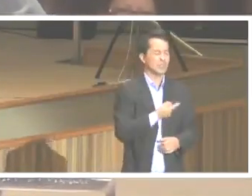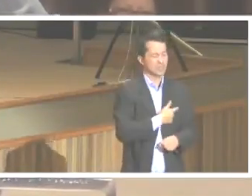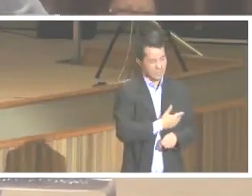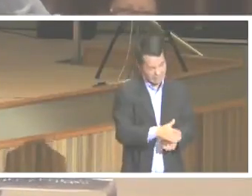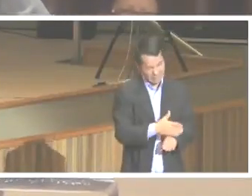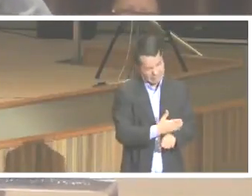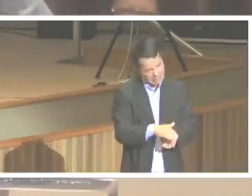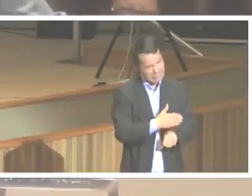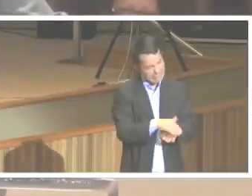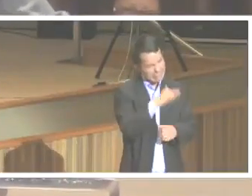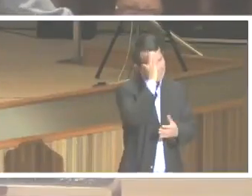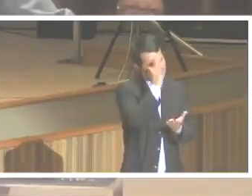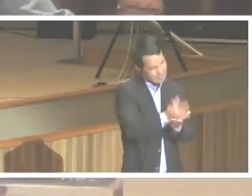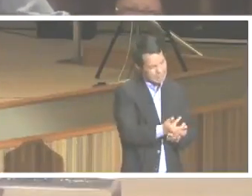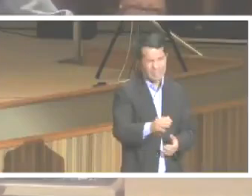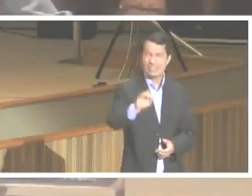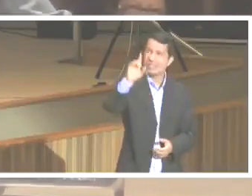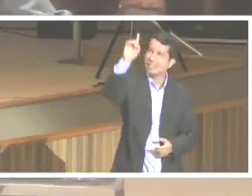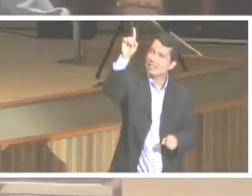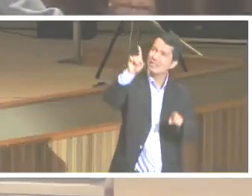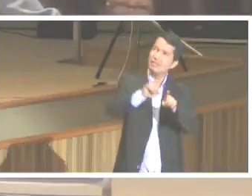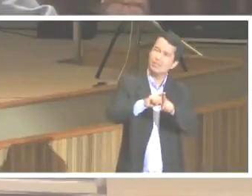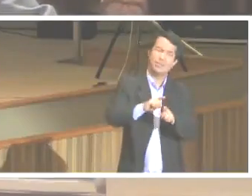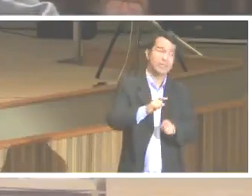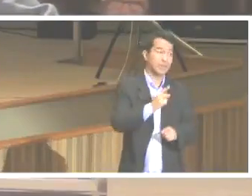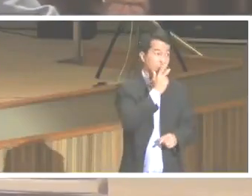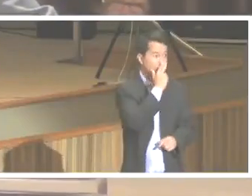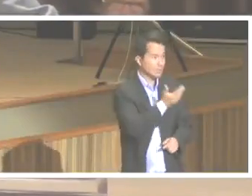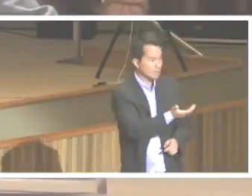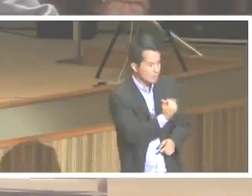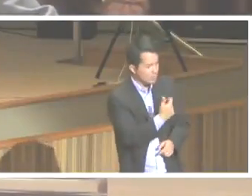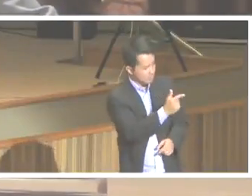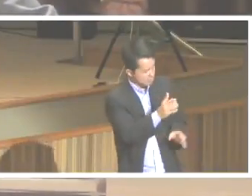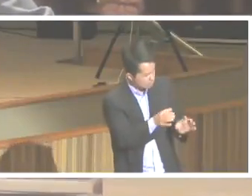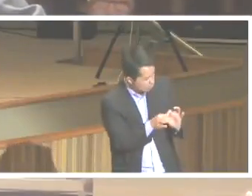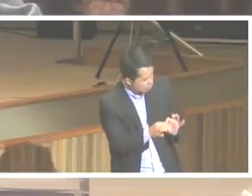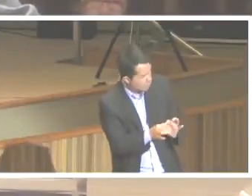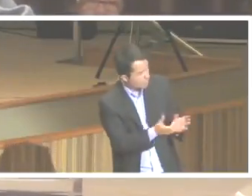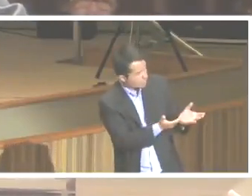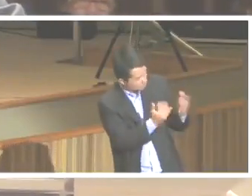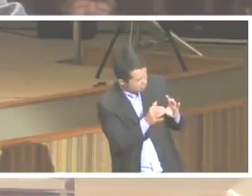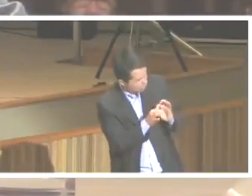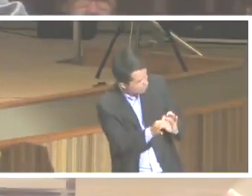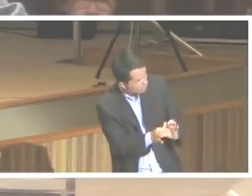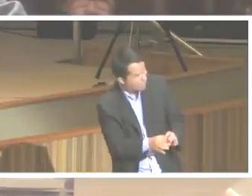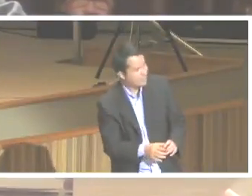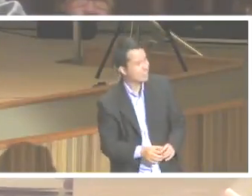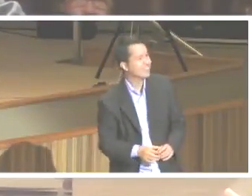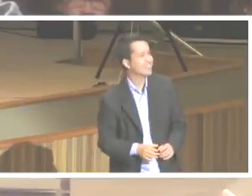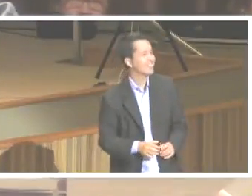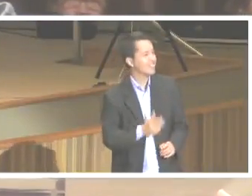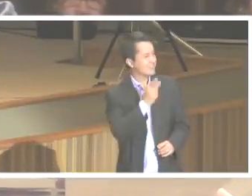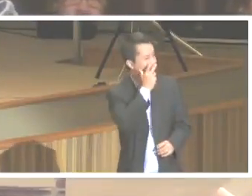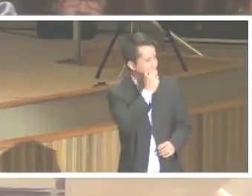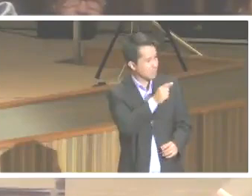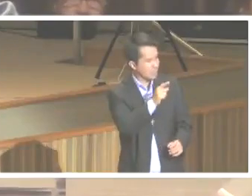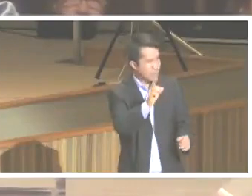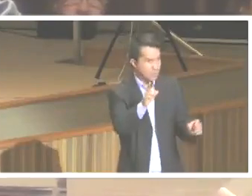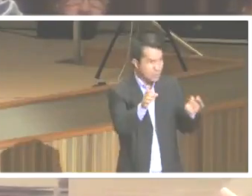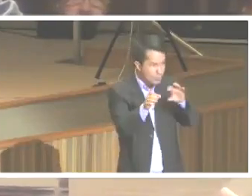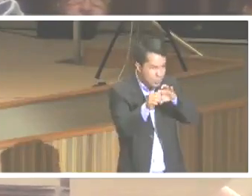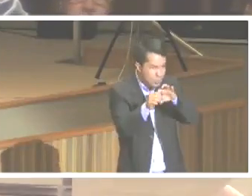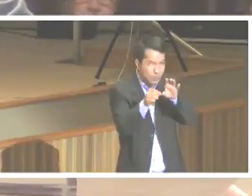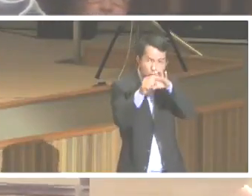ele nos convida para ser sócio dele é sócio dos seus projectos dos seus